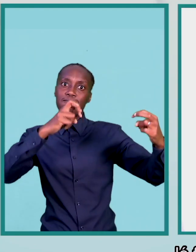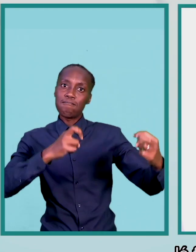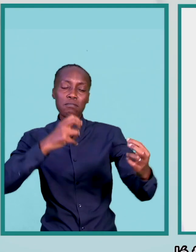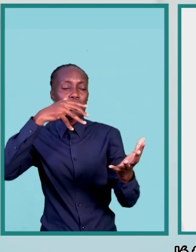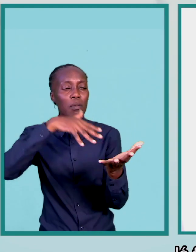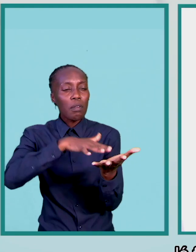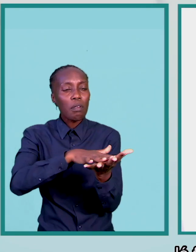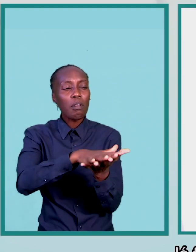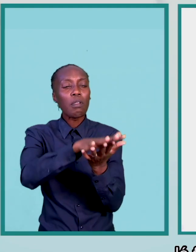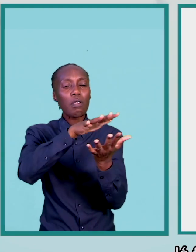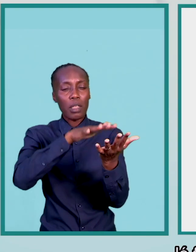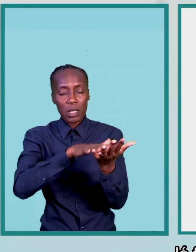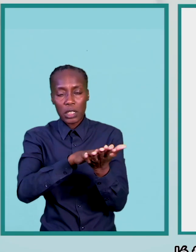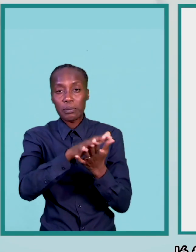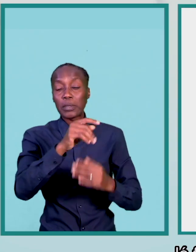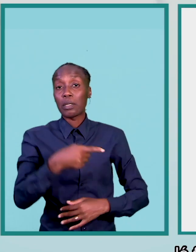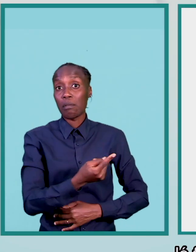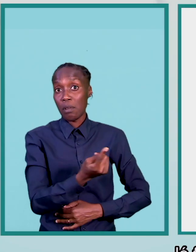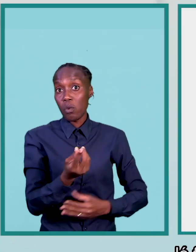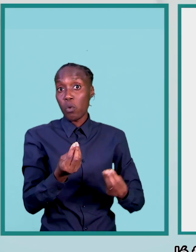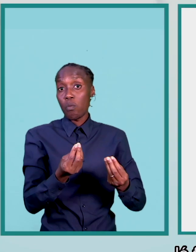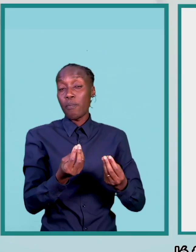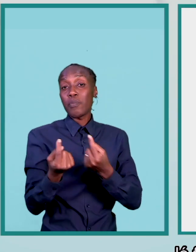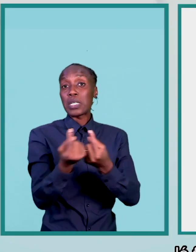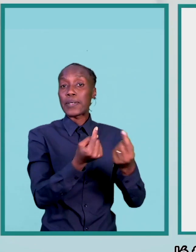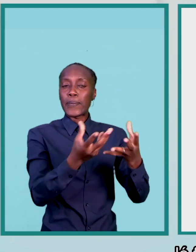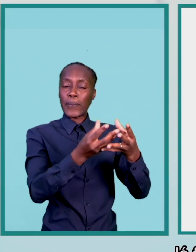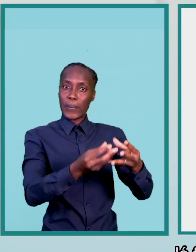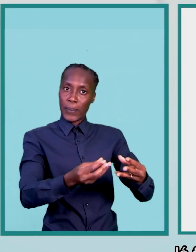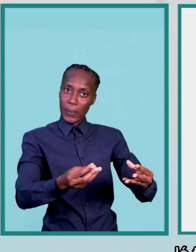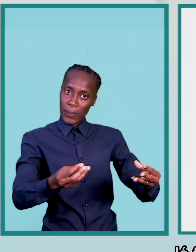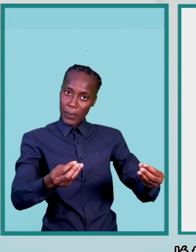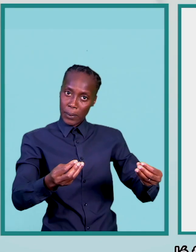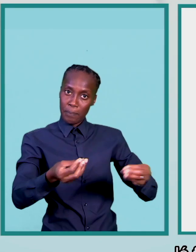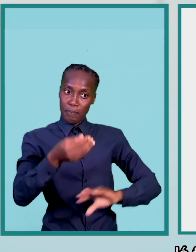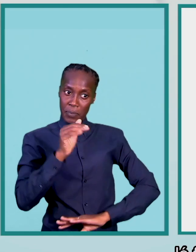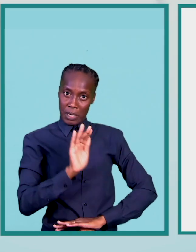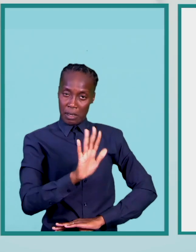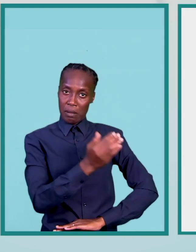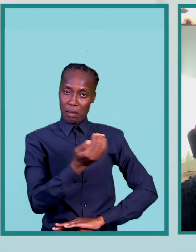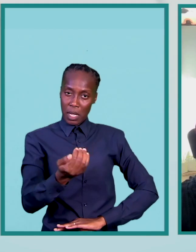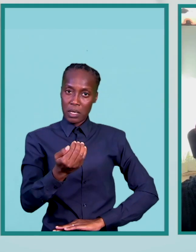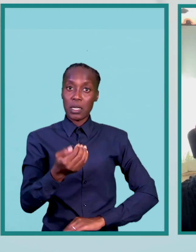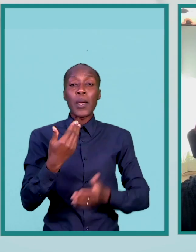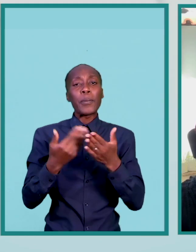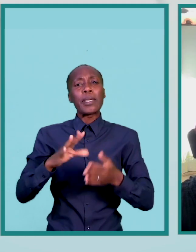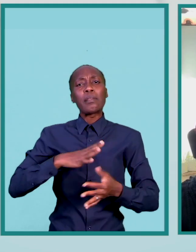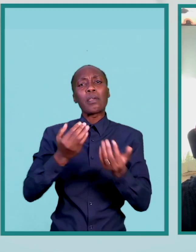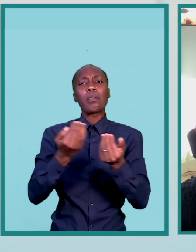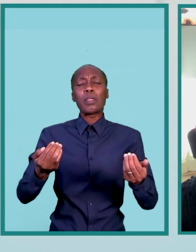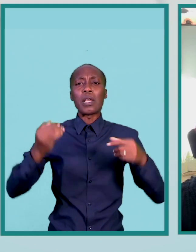aqui, que há crianças que são que se juntam fora da idade, isso